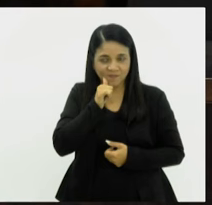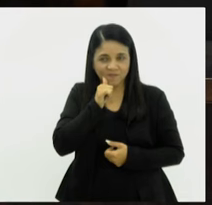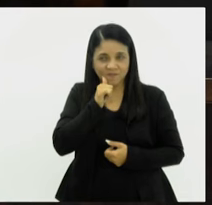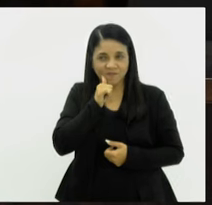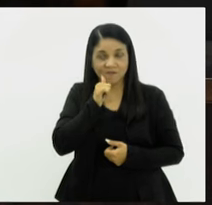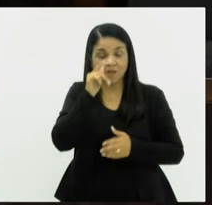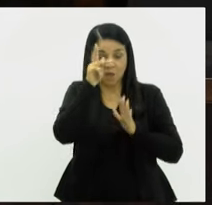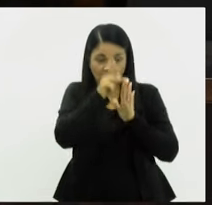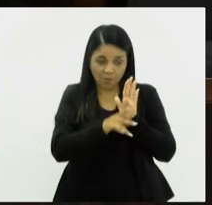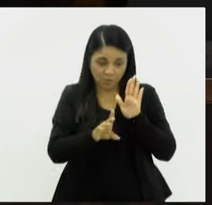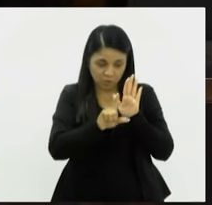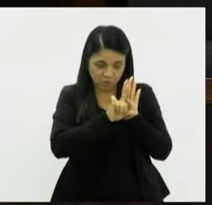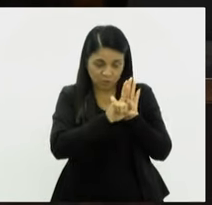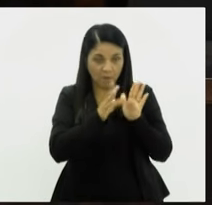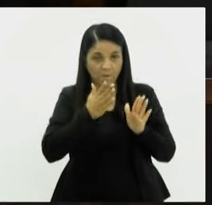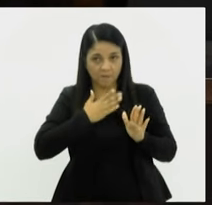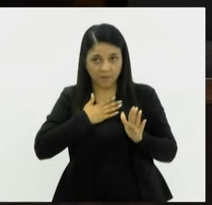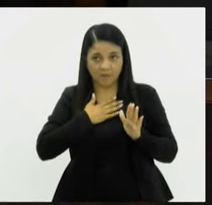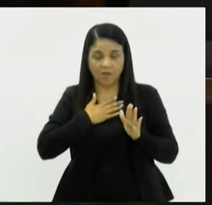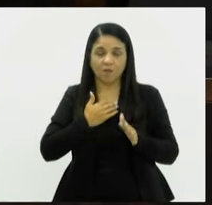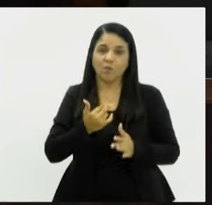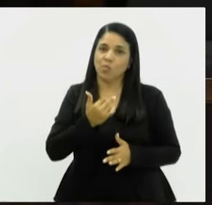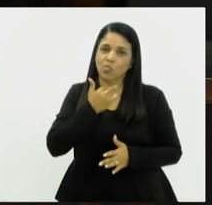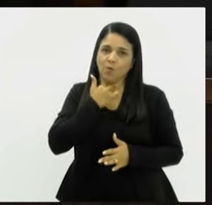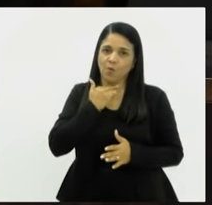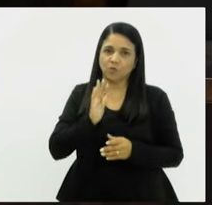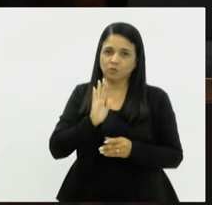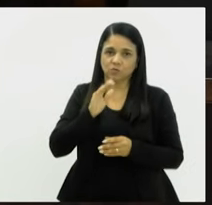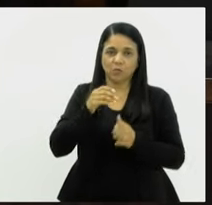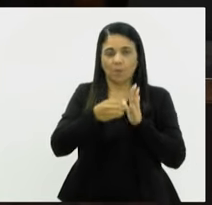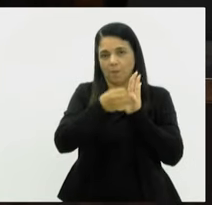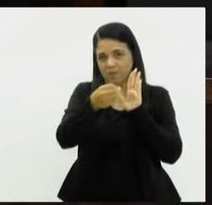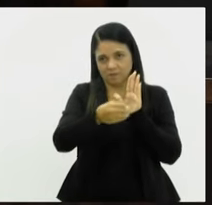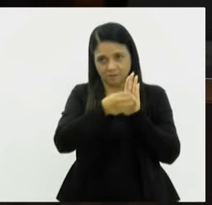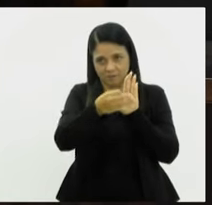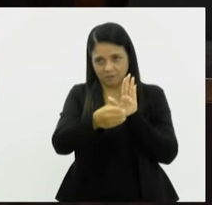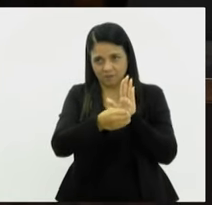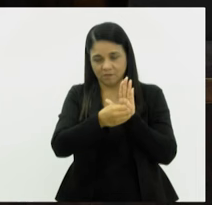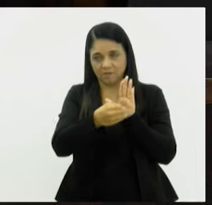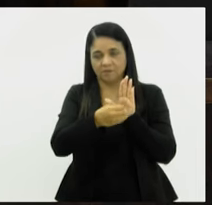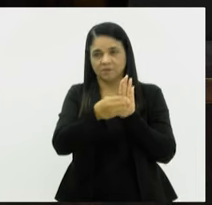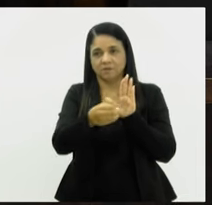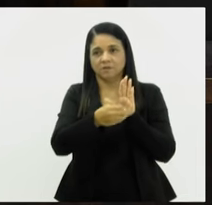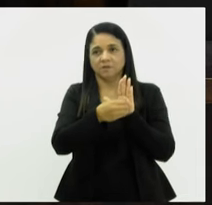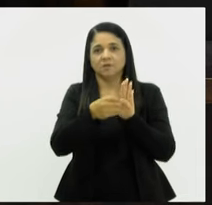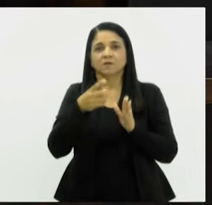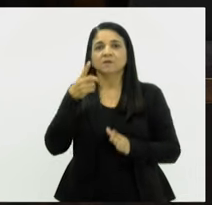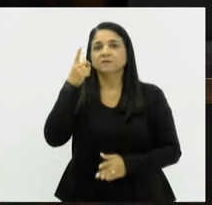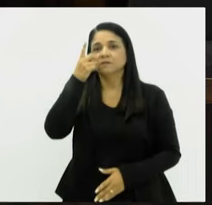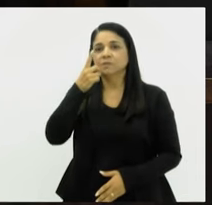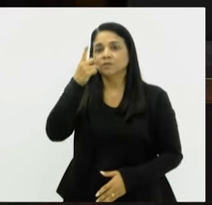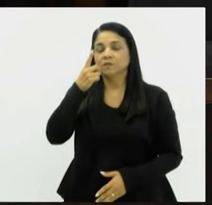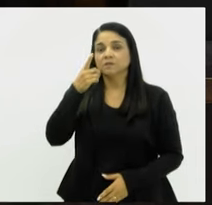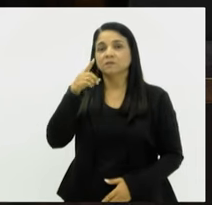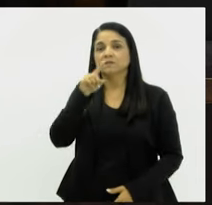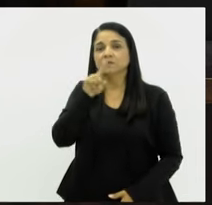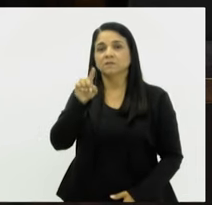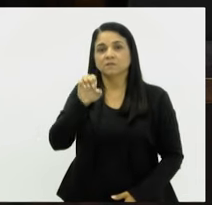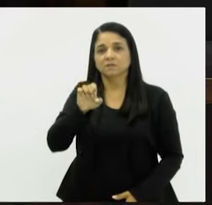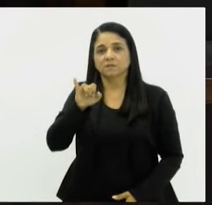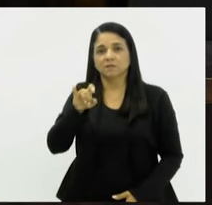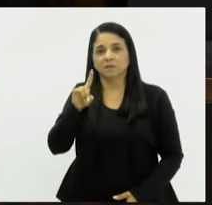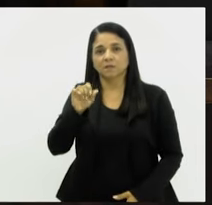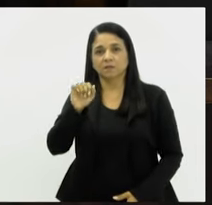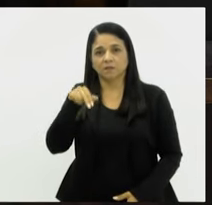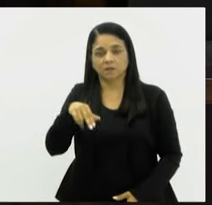projeto é de minha autoria, não posso dar parecer. Deputada Zeidan, deputada